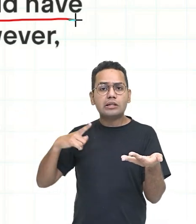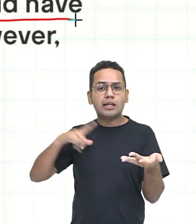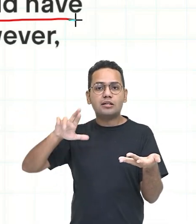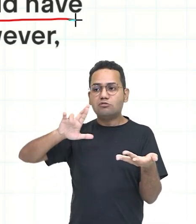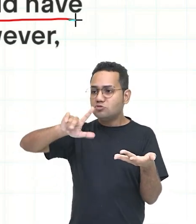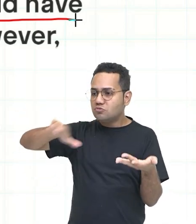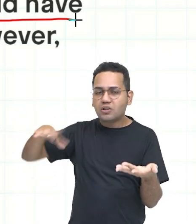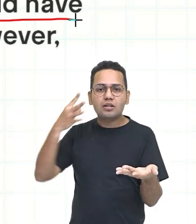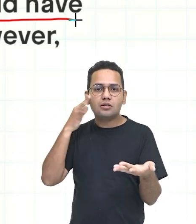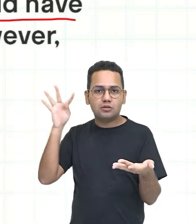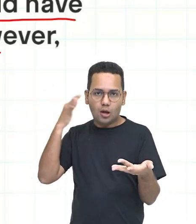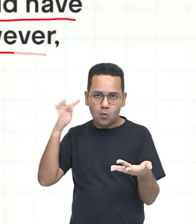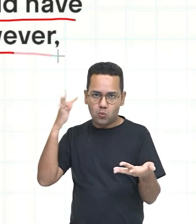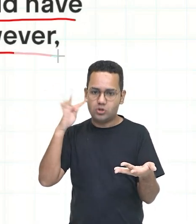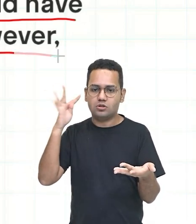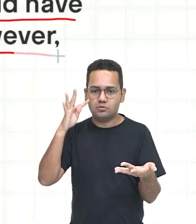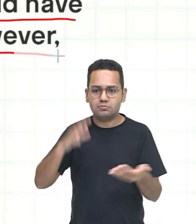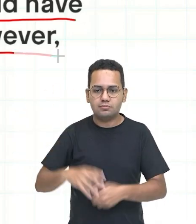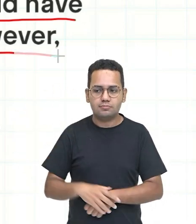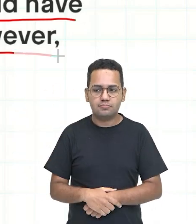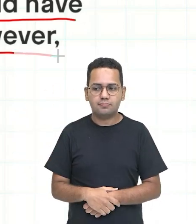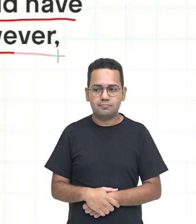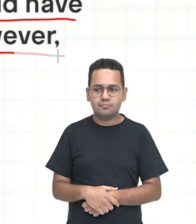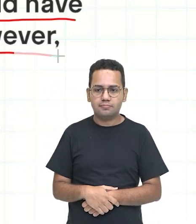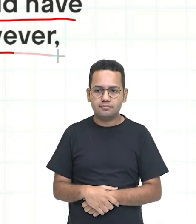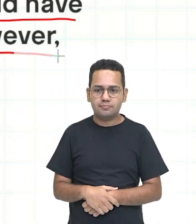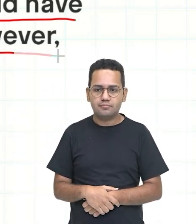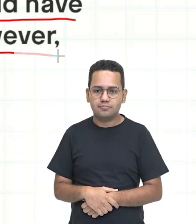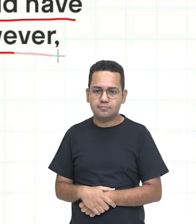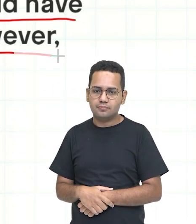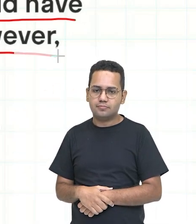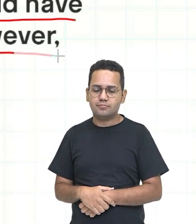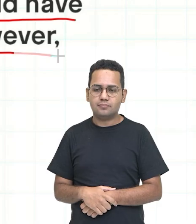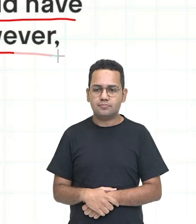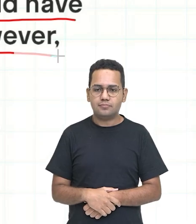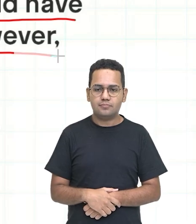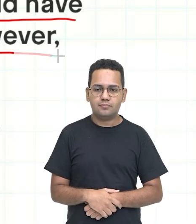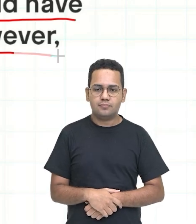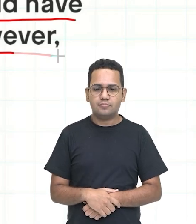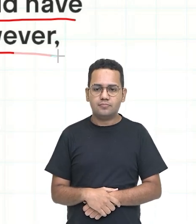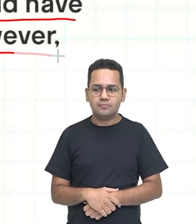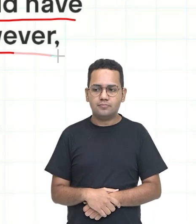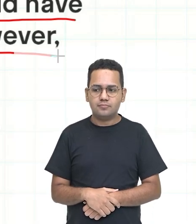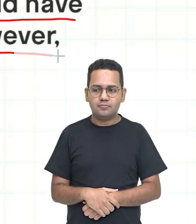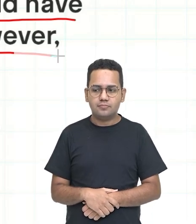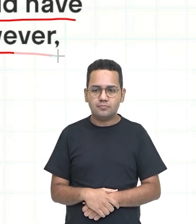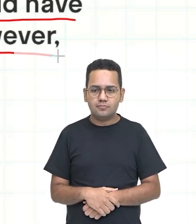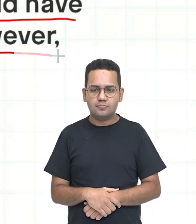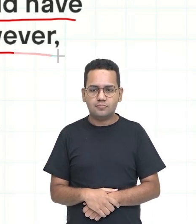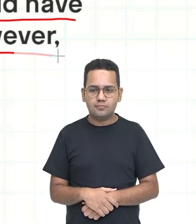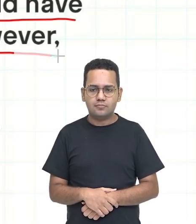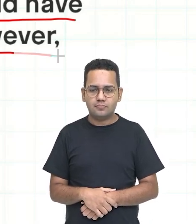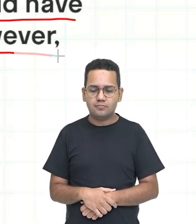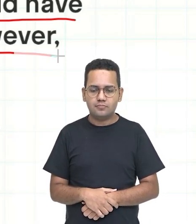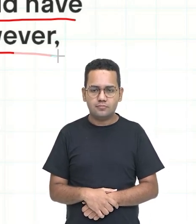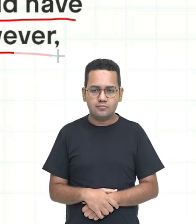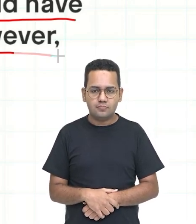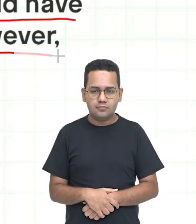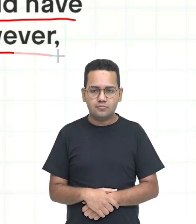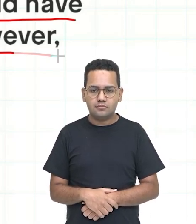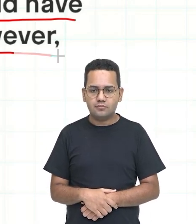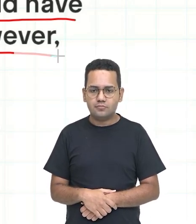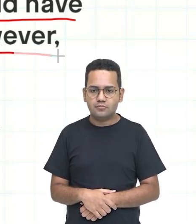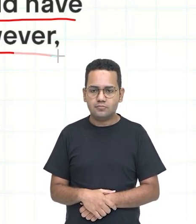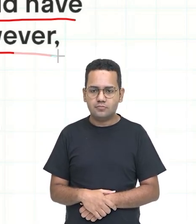e constantes. However, there is currently no empirical evidence to support